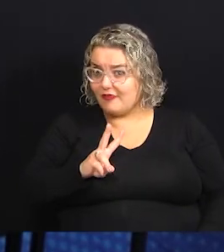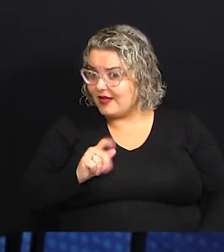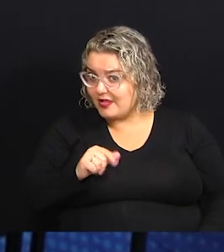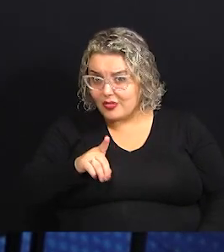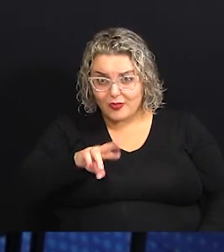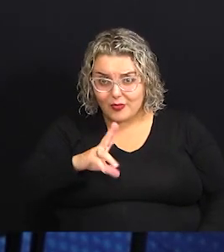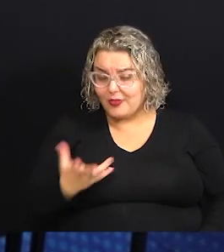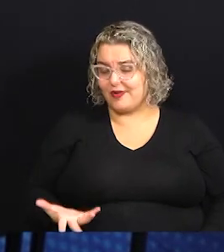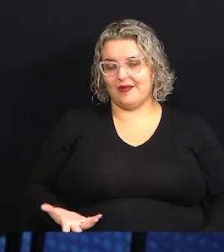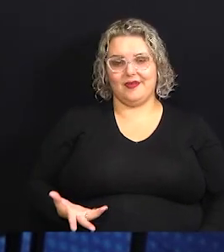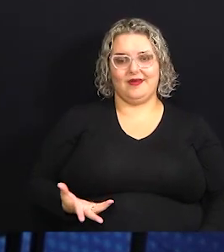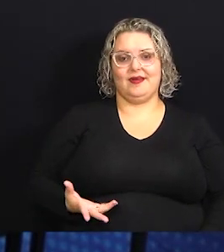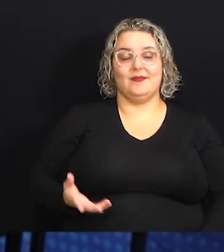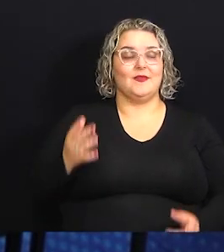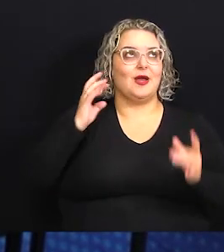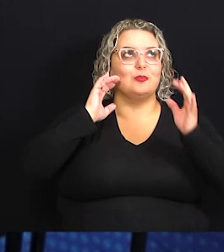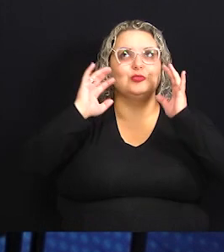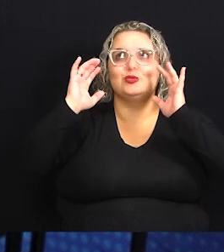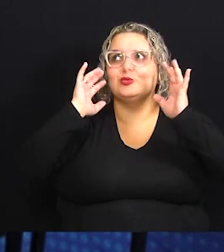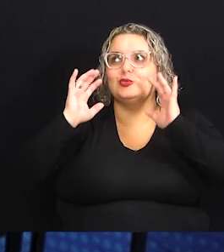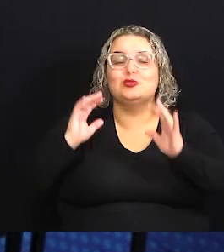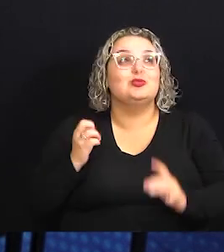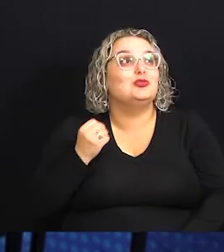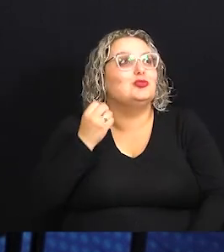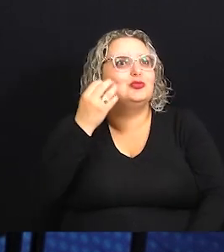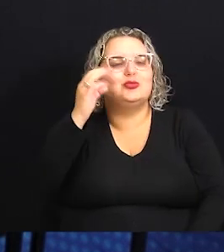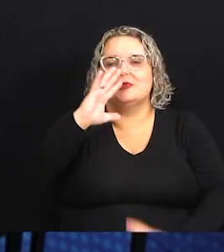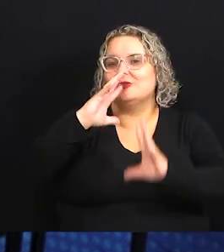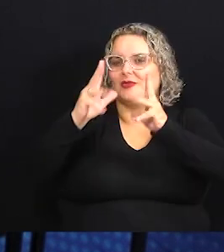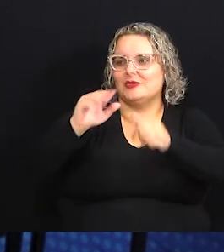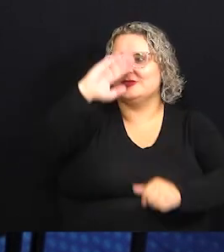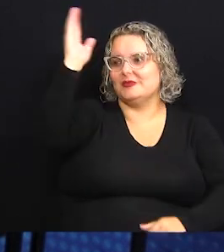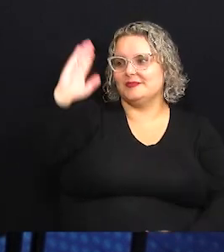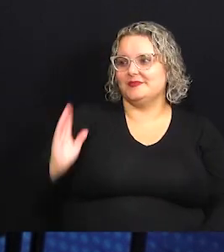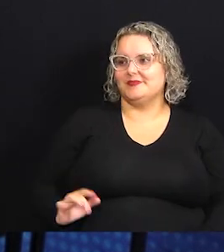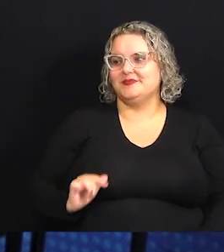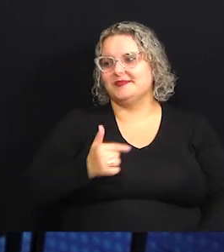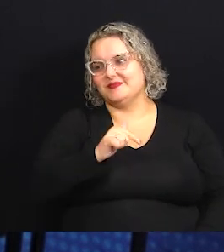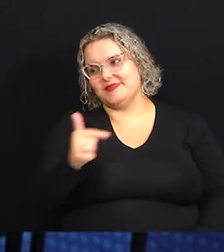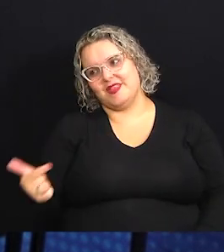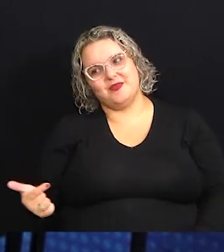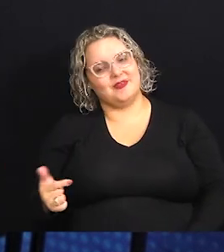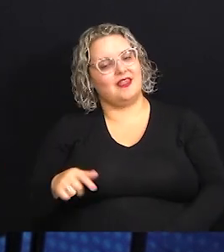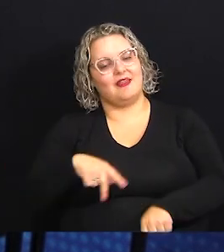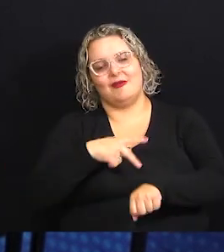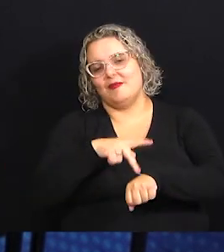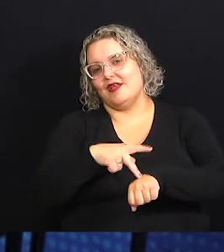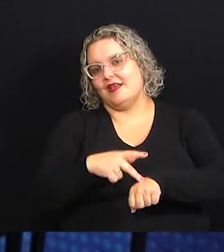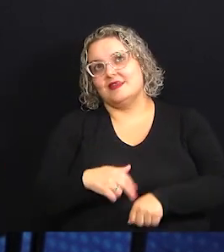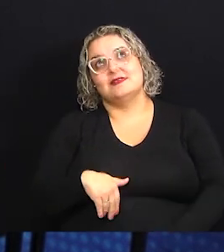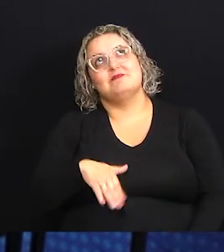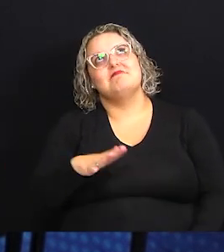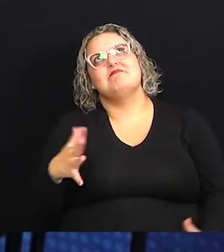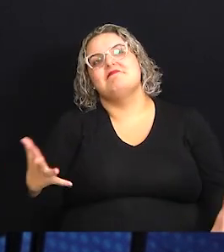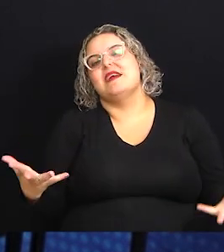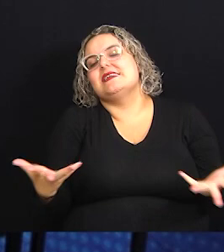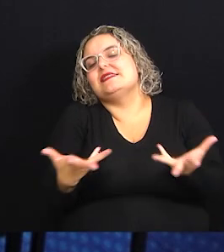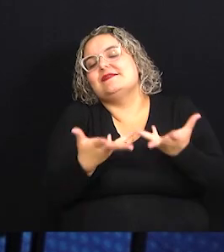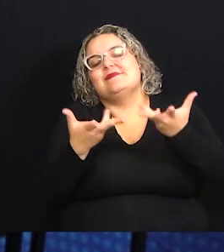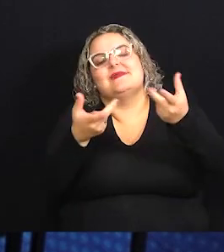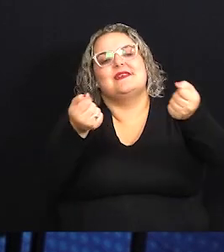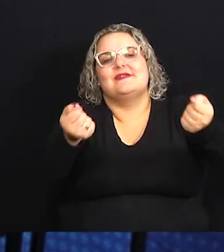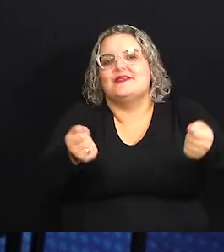se imaginar viajando pelo nosso Brasil, que, né, não existe país mais rico e diverso